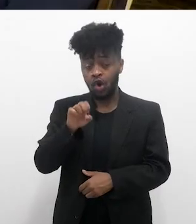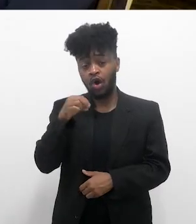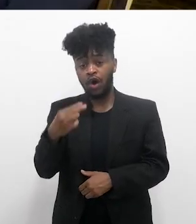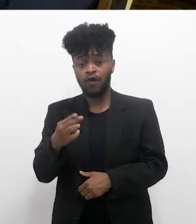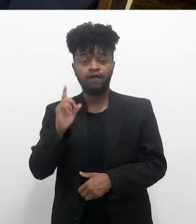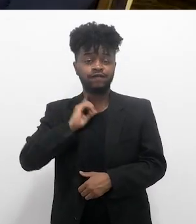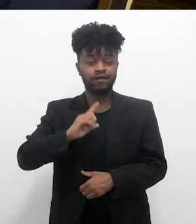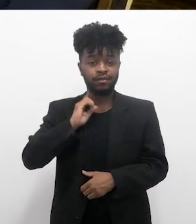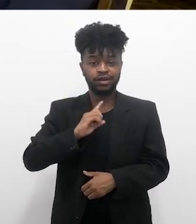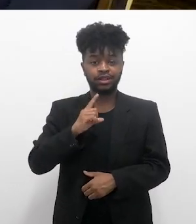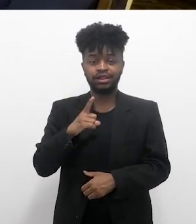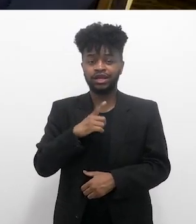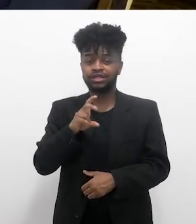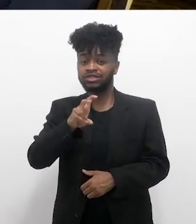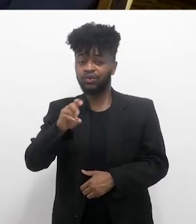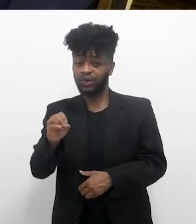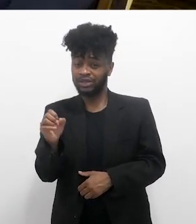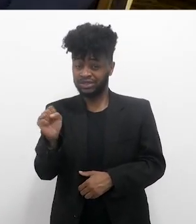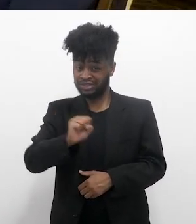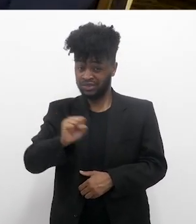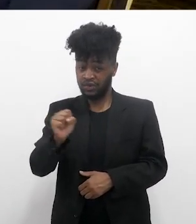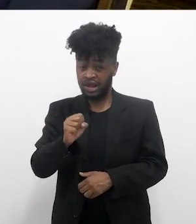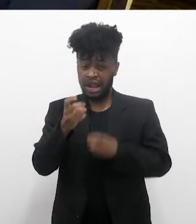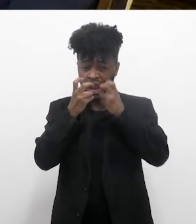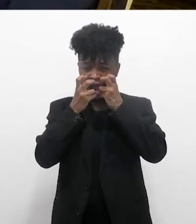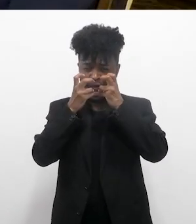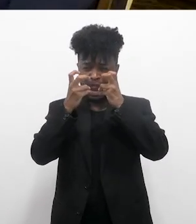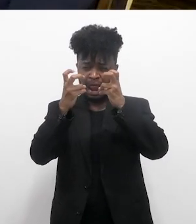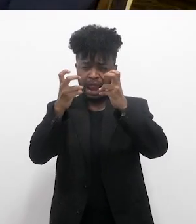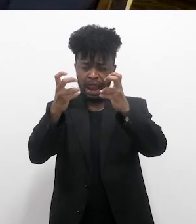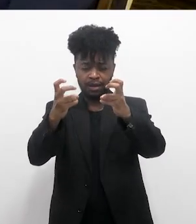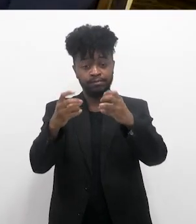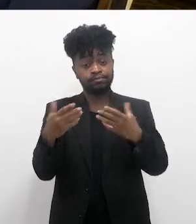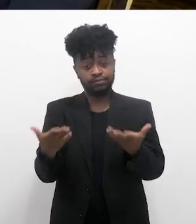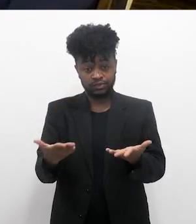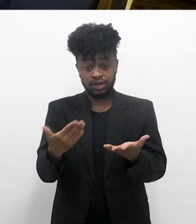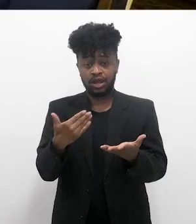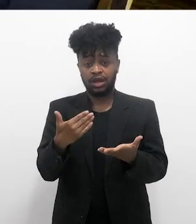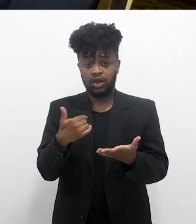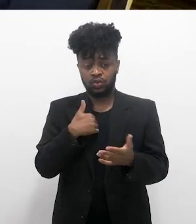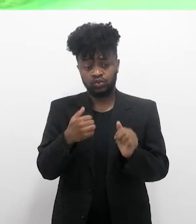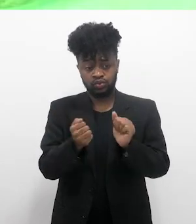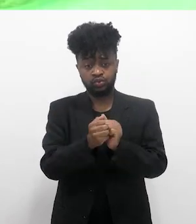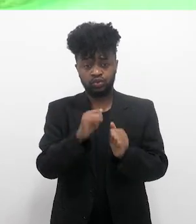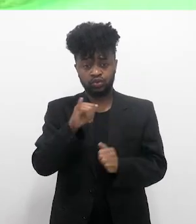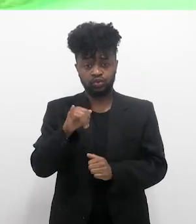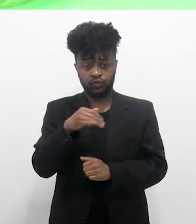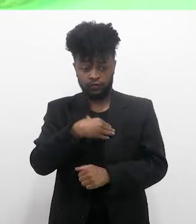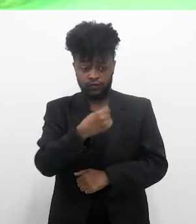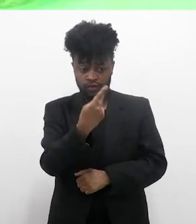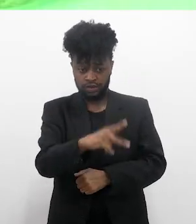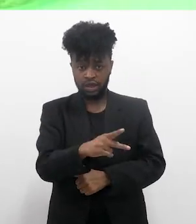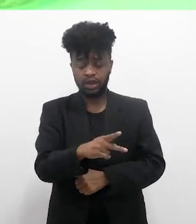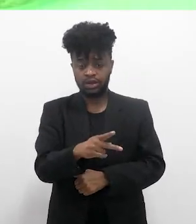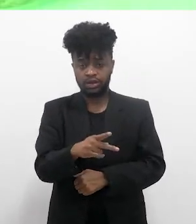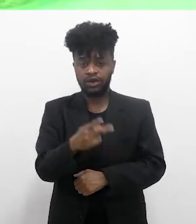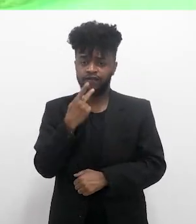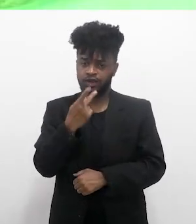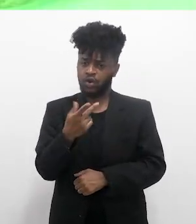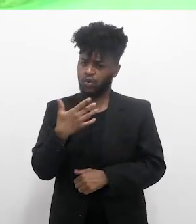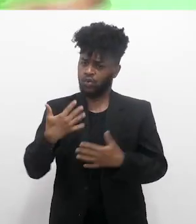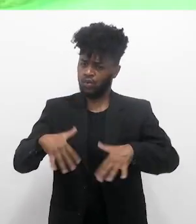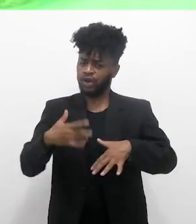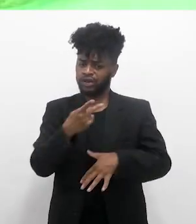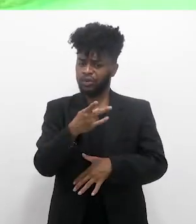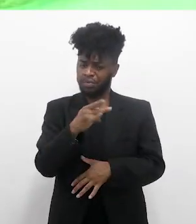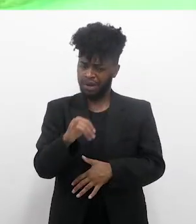segundos com aquele vozeirão que o Cury tinha. Eu tive recentemente com o Jorginho Cury, o filho dele, em Caxambu, falava, pô, o teu pai era